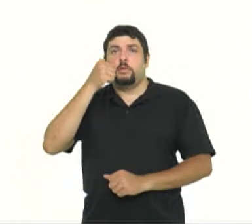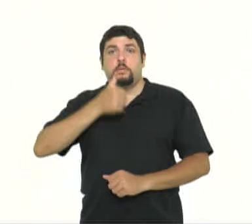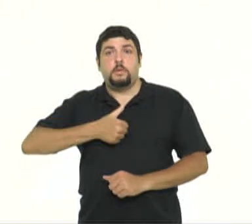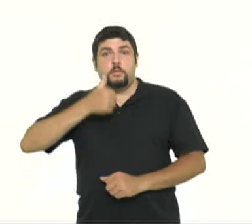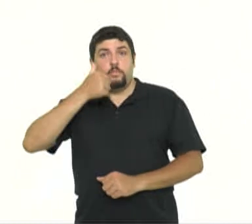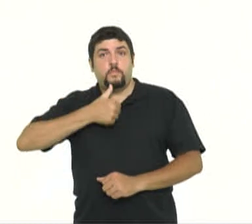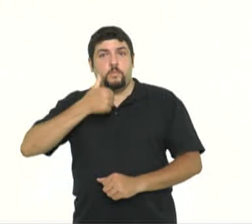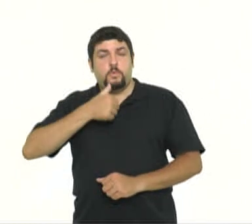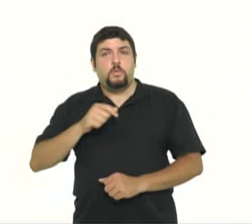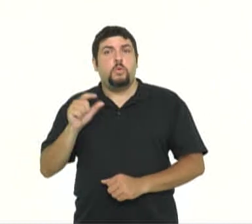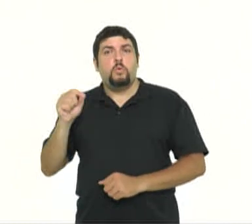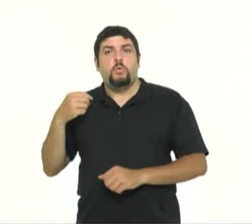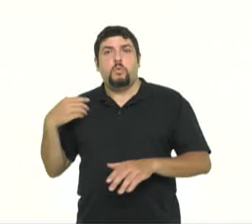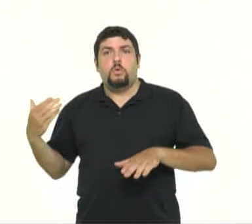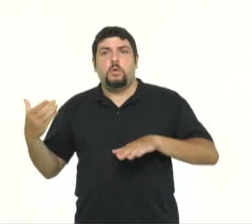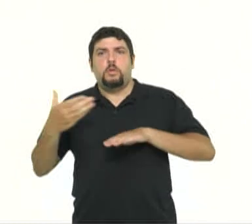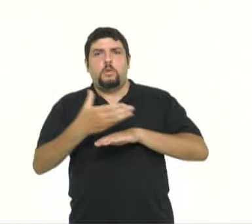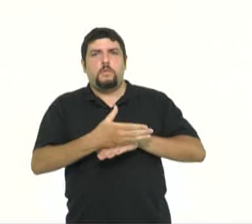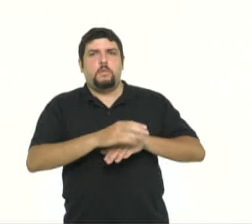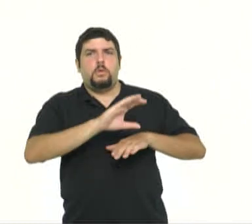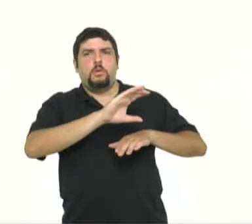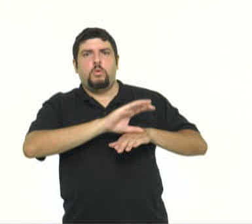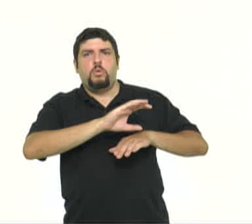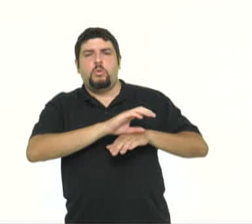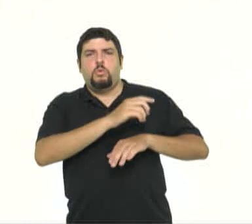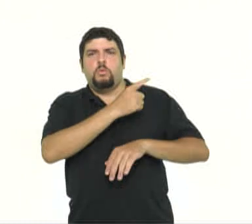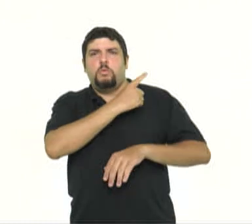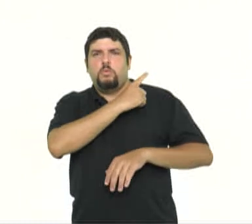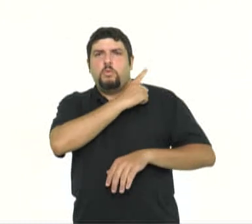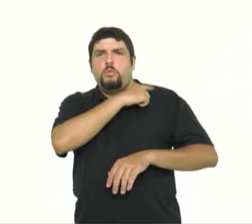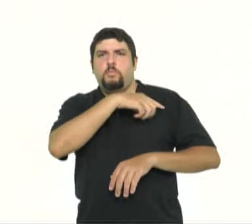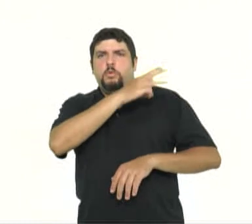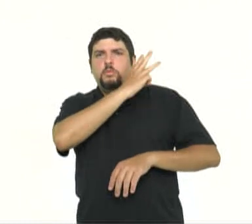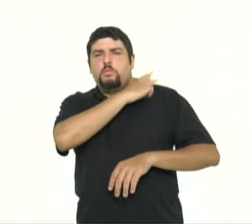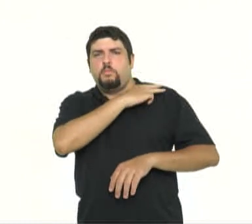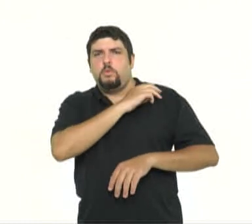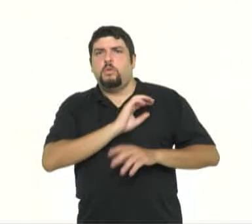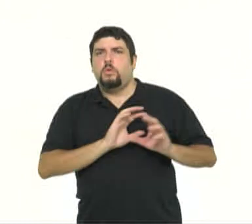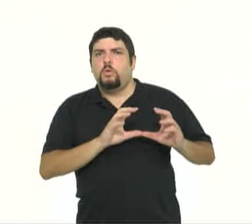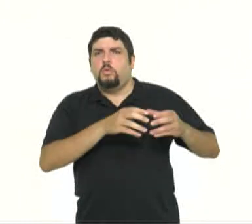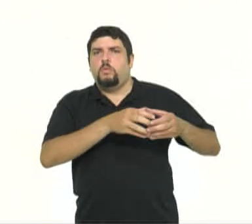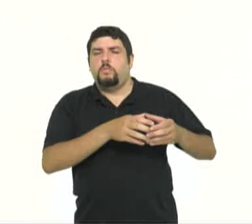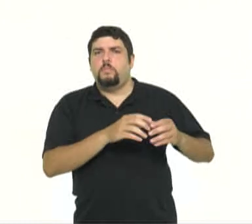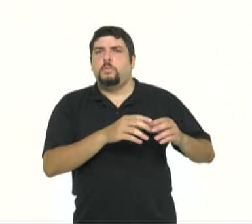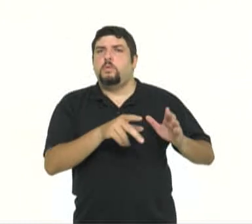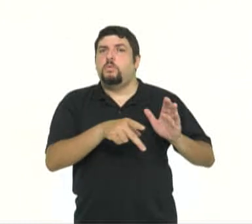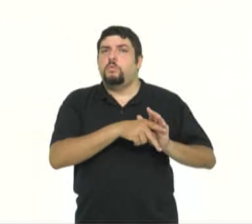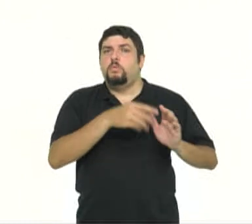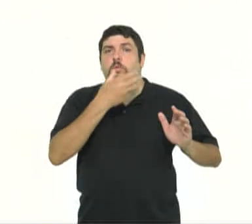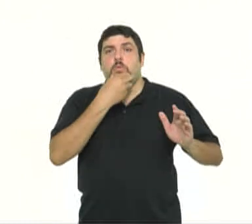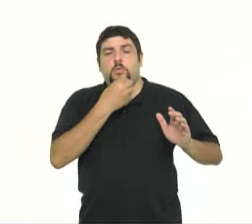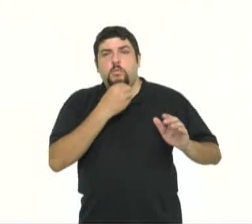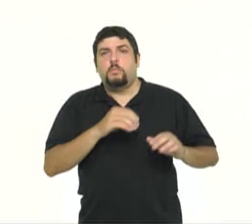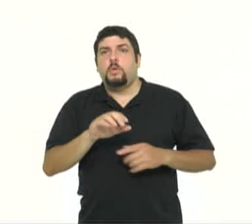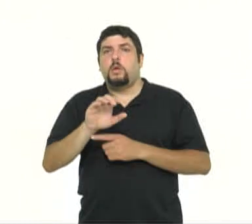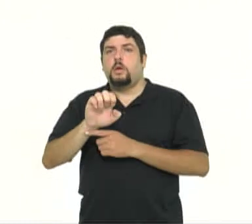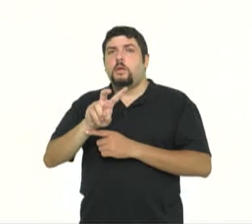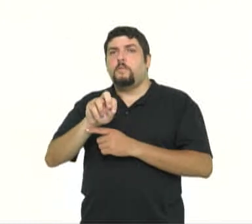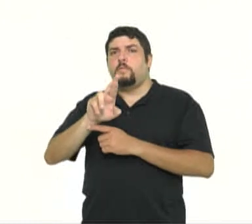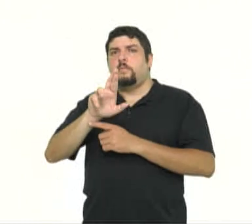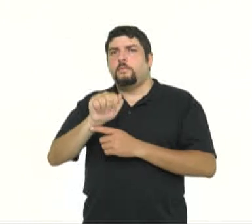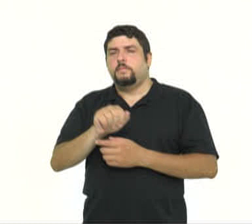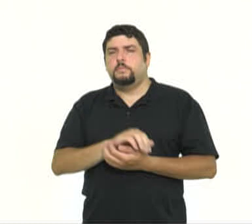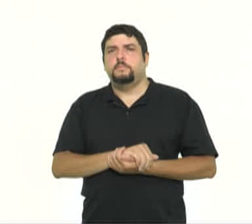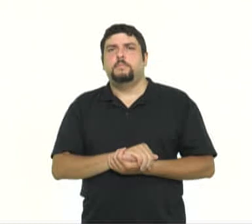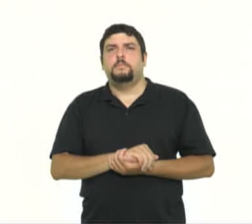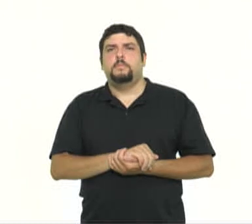Portugal a frequentar o curso secundário no Liceu Masculino André de Gouveia, em Évora. A vida cheia